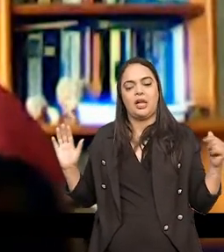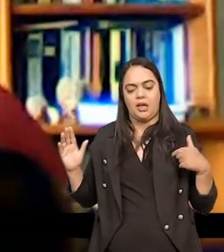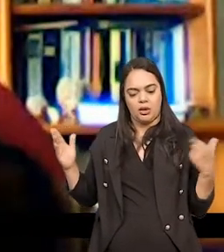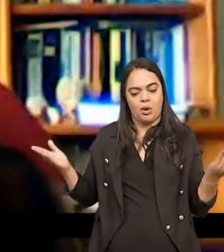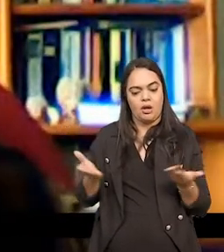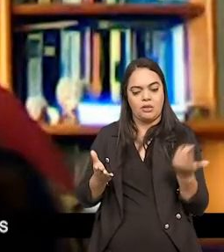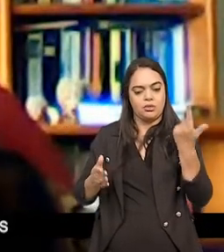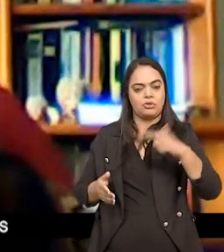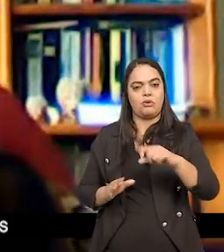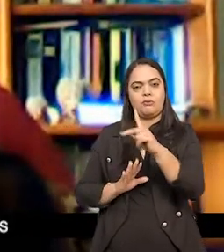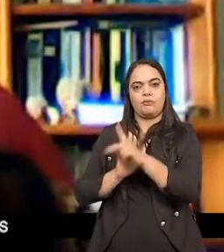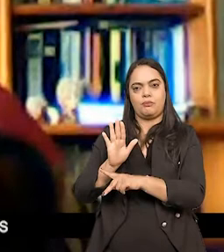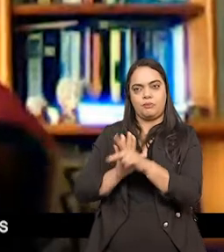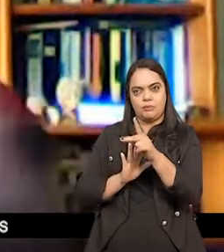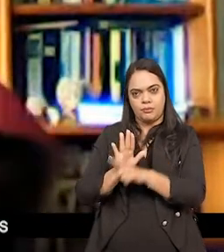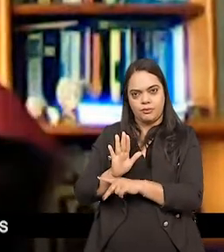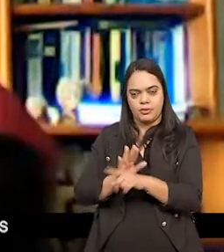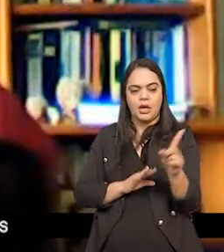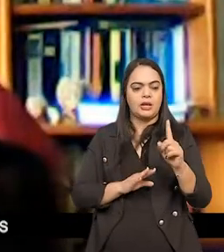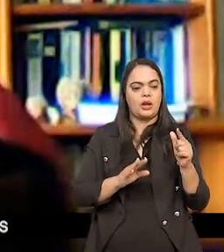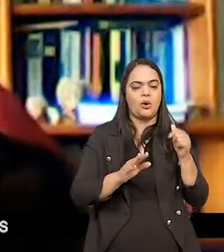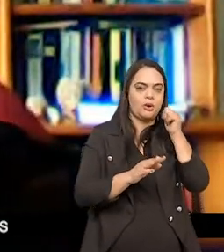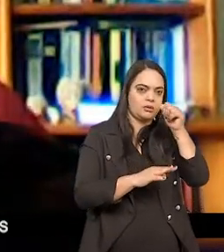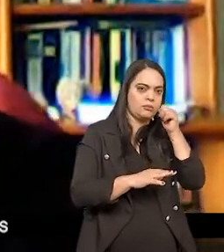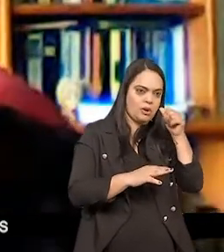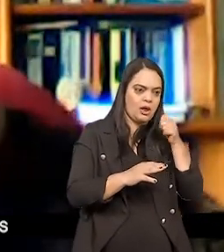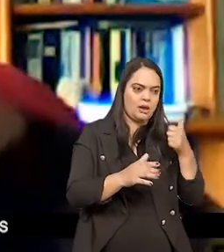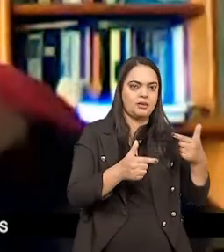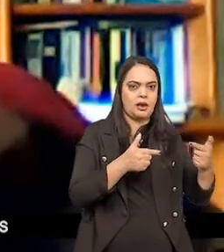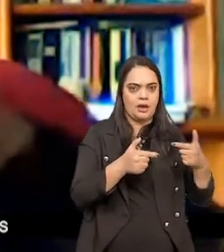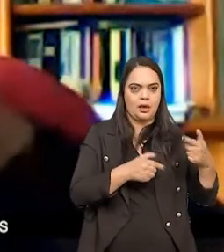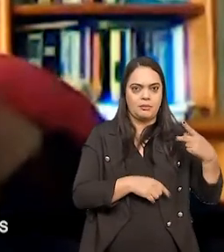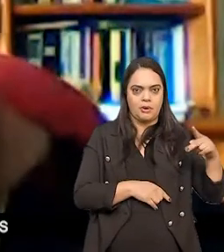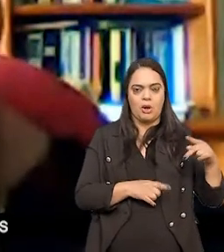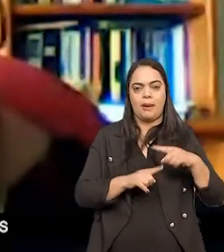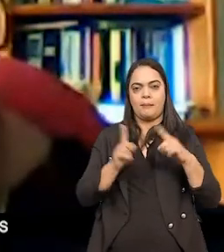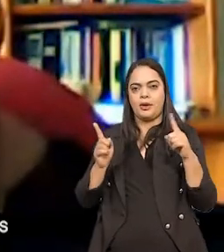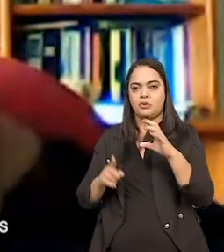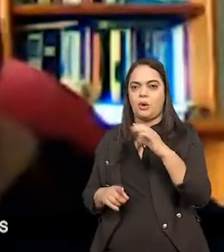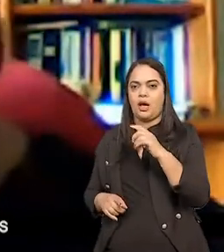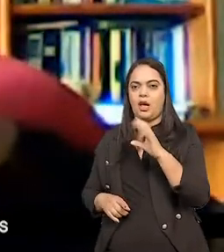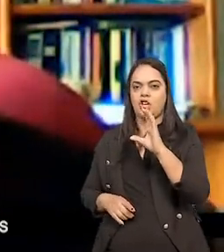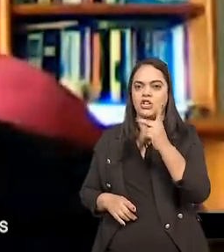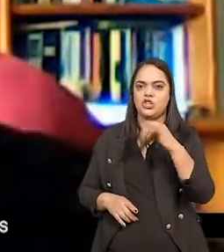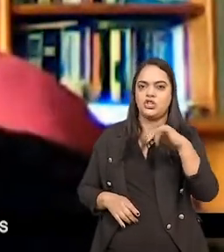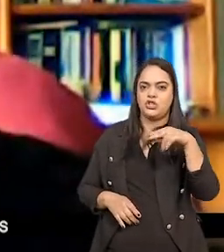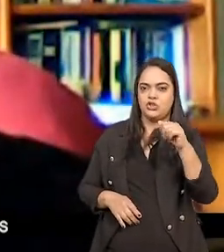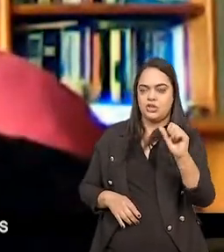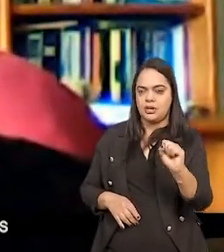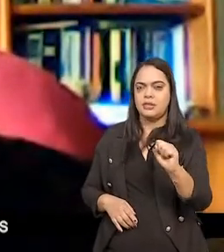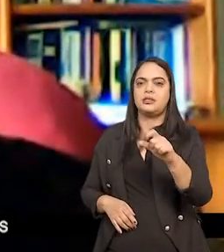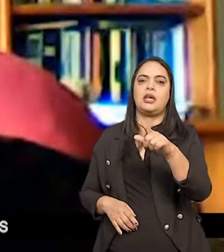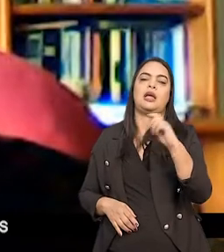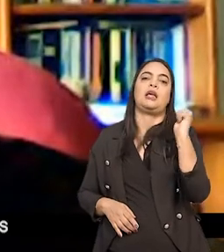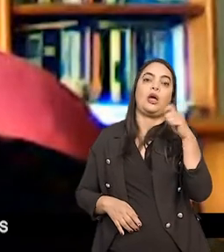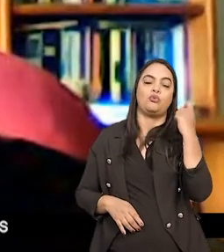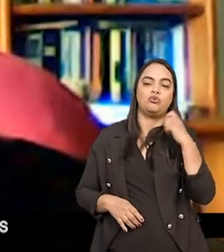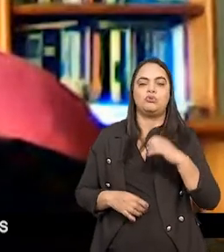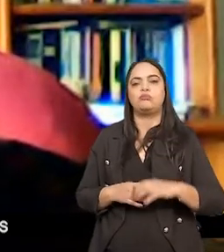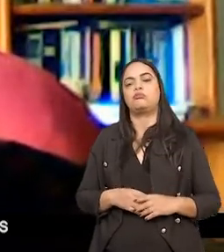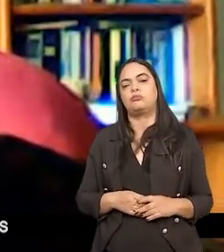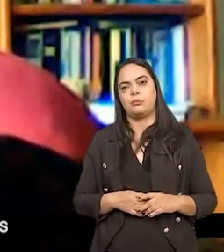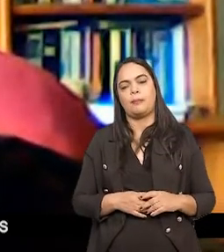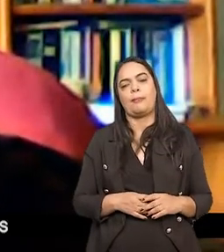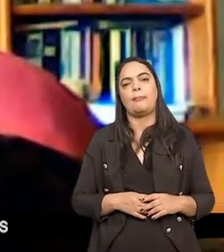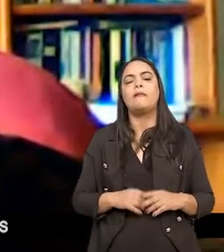com não as mulheres da Guerra do Paraguai, as chinas gaúchas, para ver se nos arquivos aqui, gente, e os livros